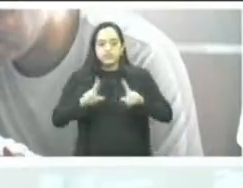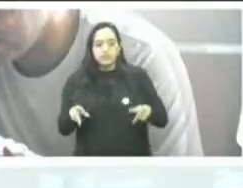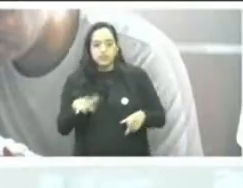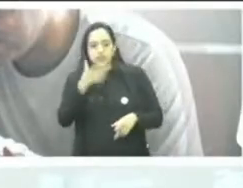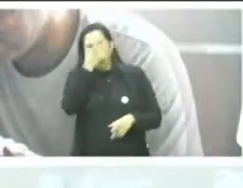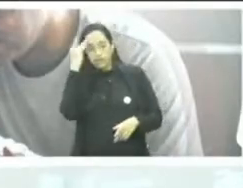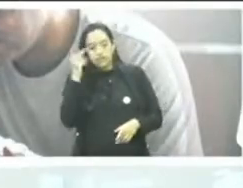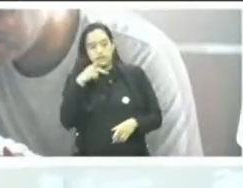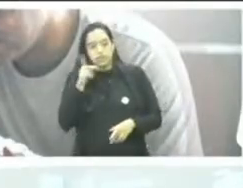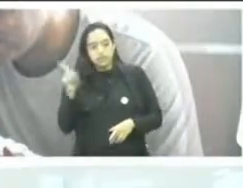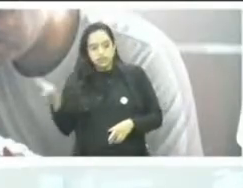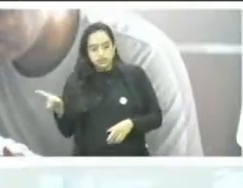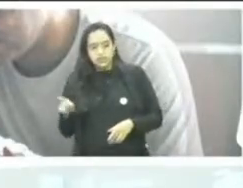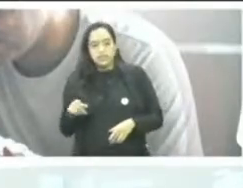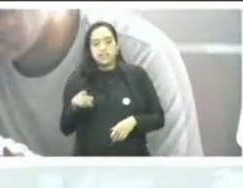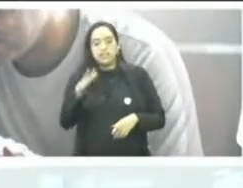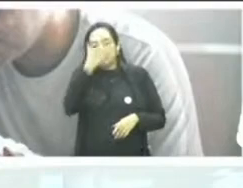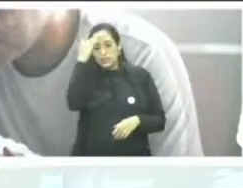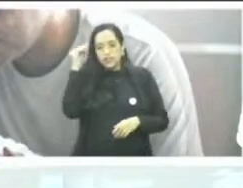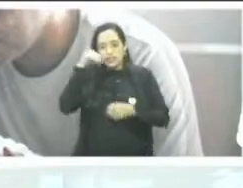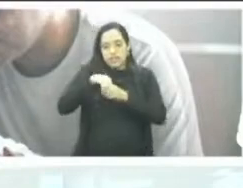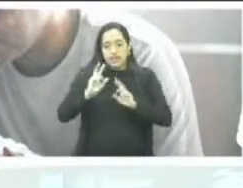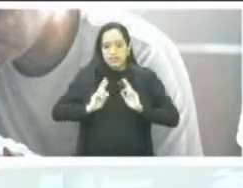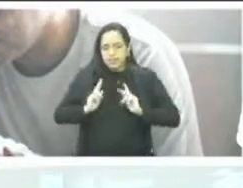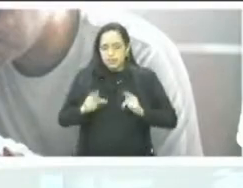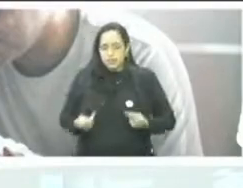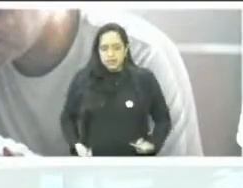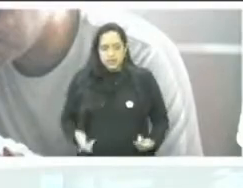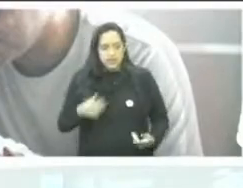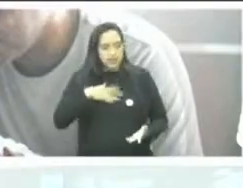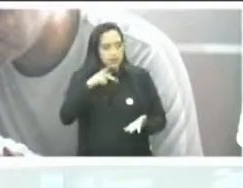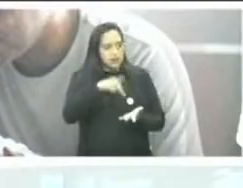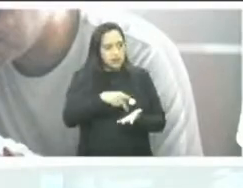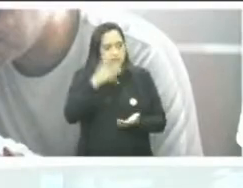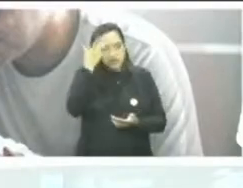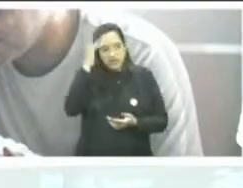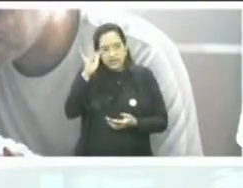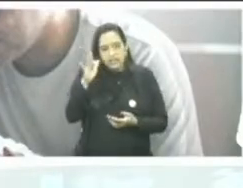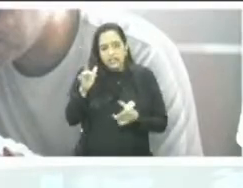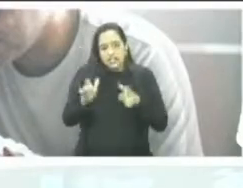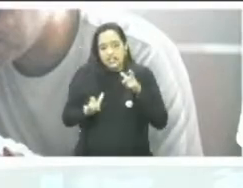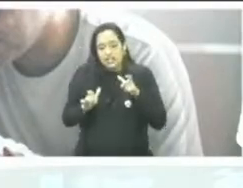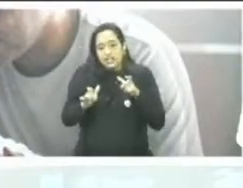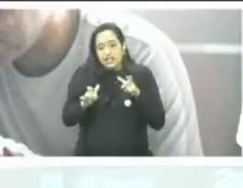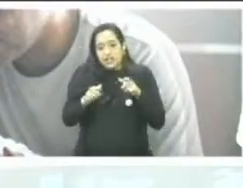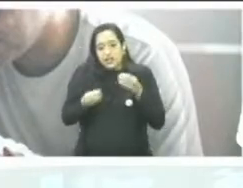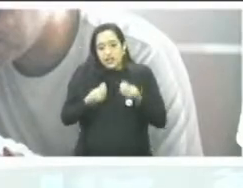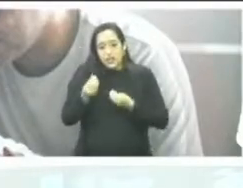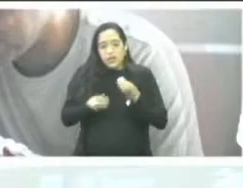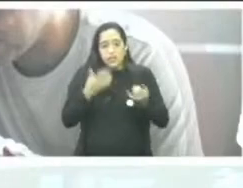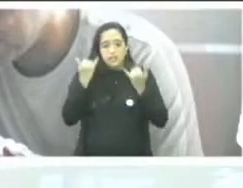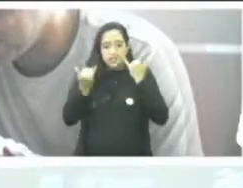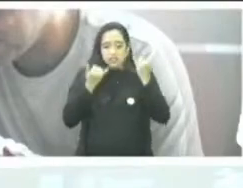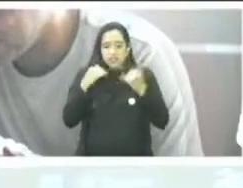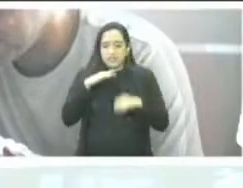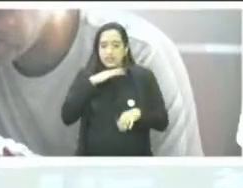são extremamente humanas. Eu realmente não sei de onde tiraram essas informações,